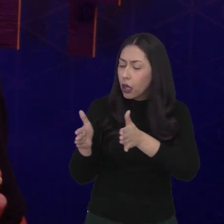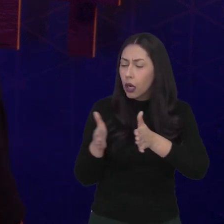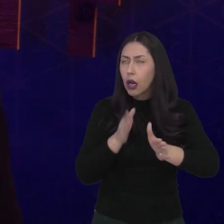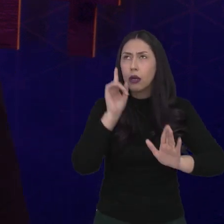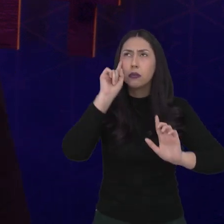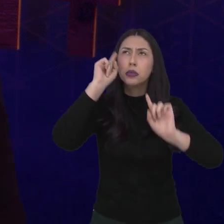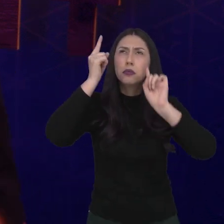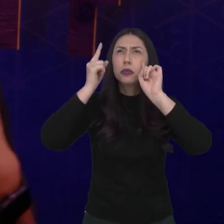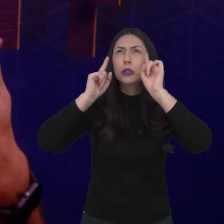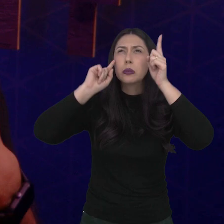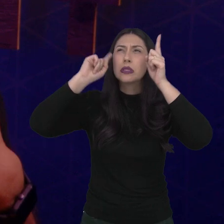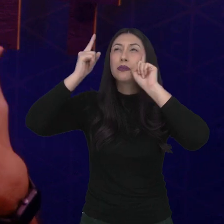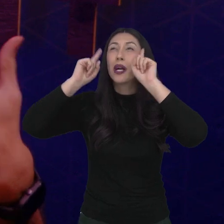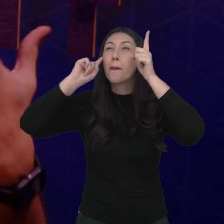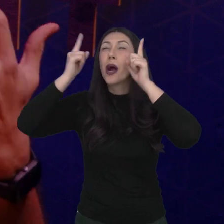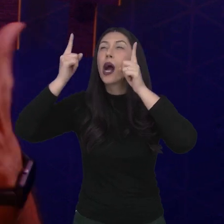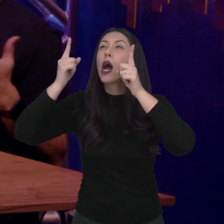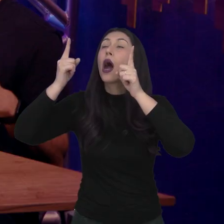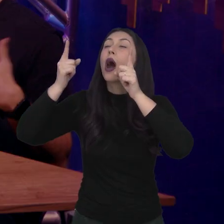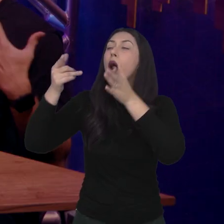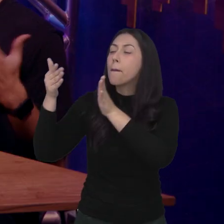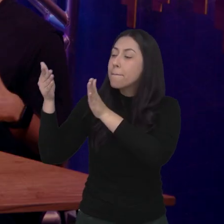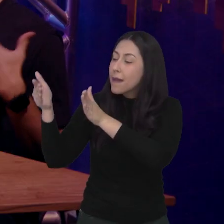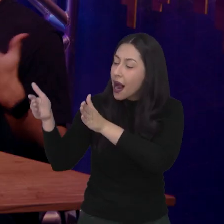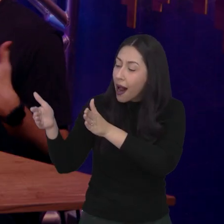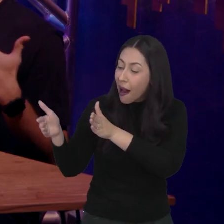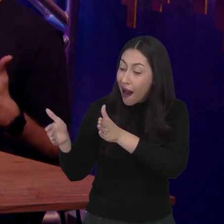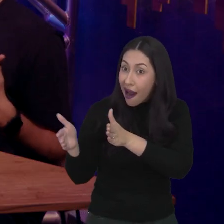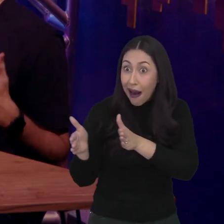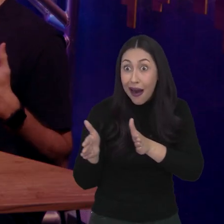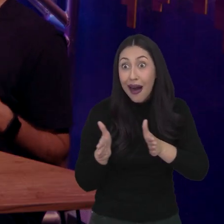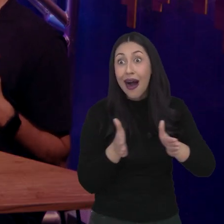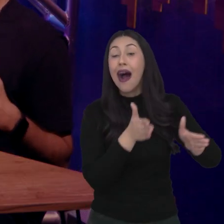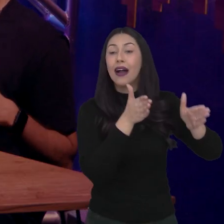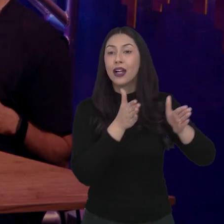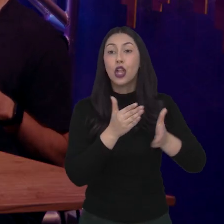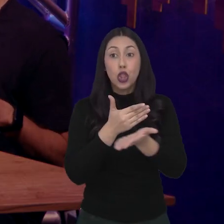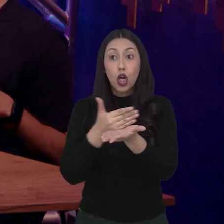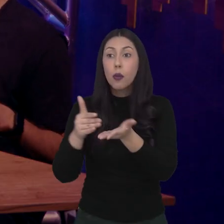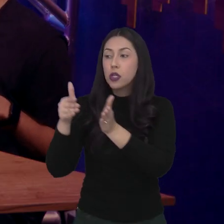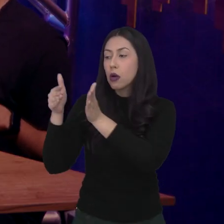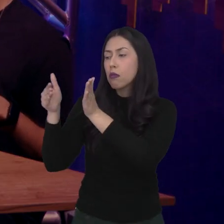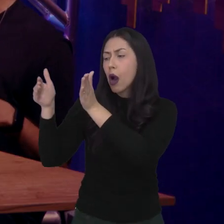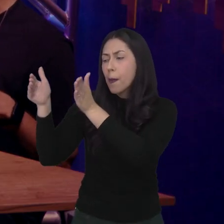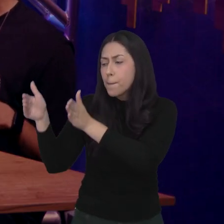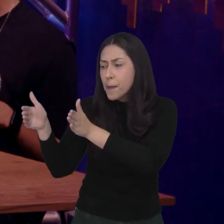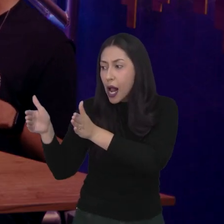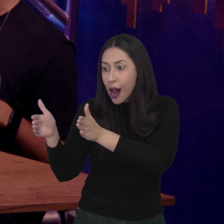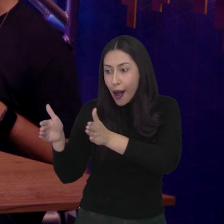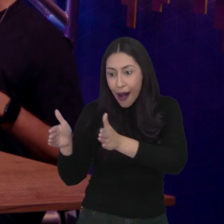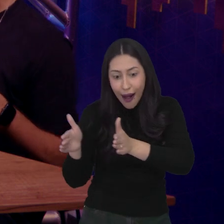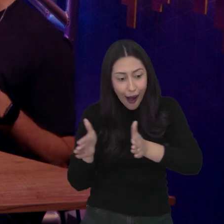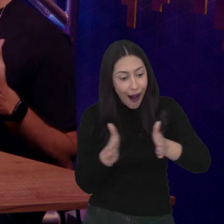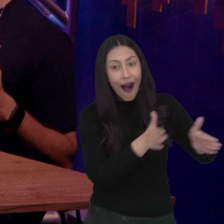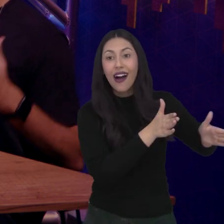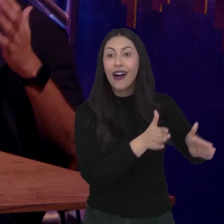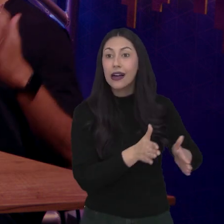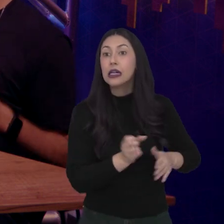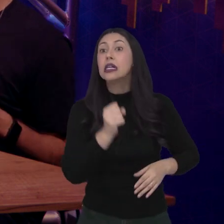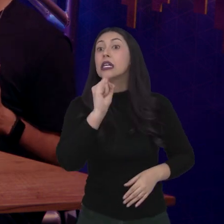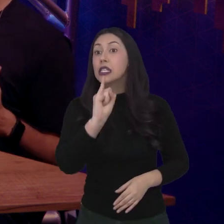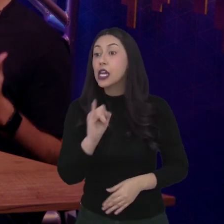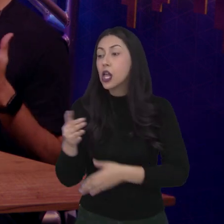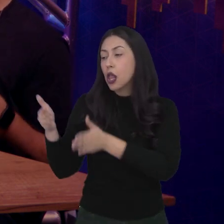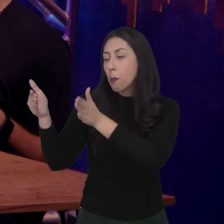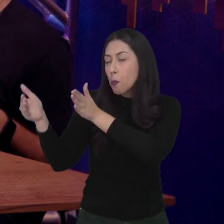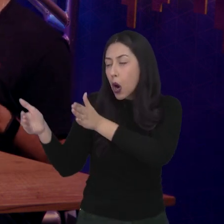processo criativo ali e depois de um tempo que as soluções, elas vão começar a encaixar. Agora, se tiver